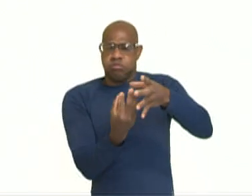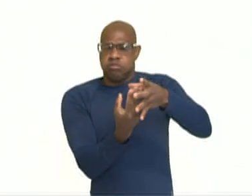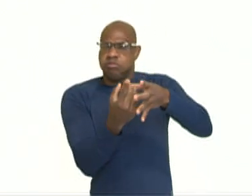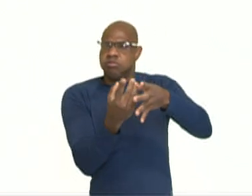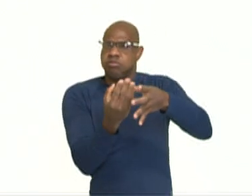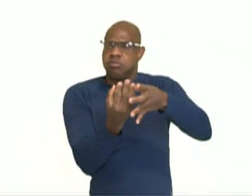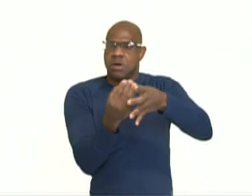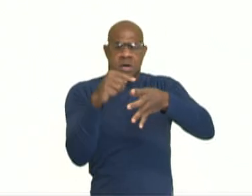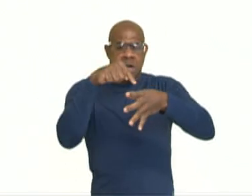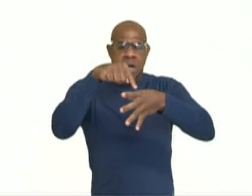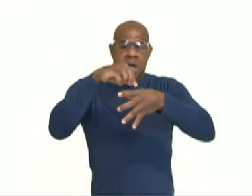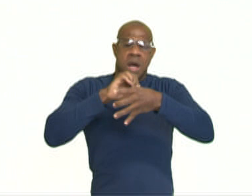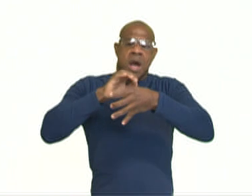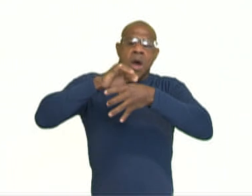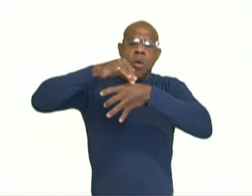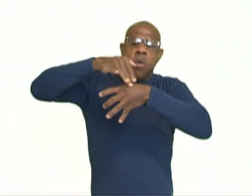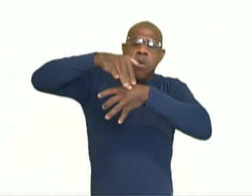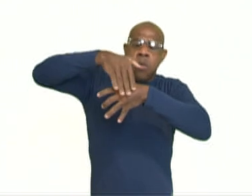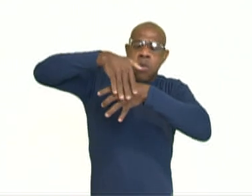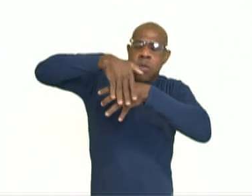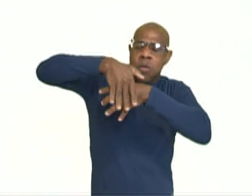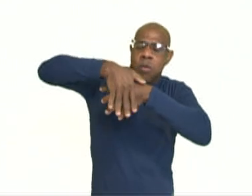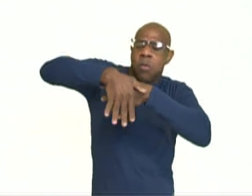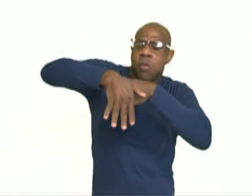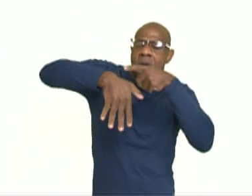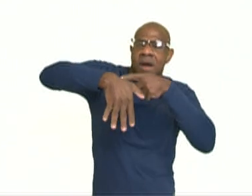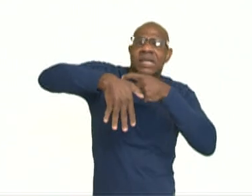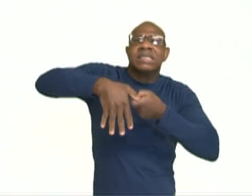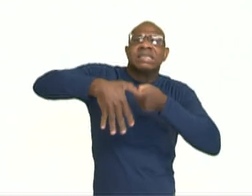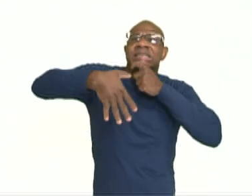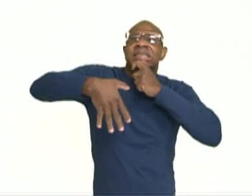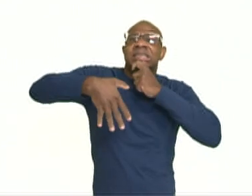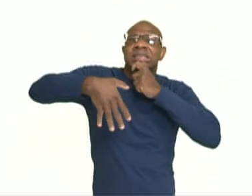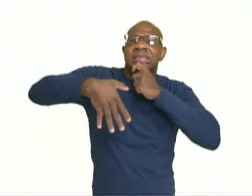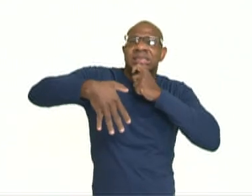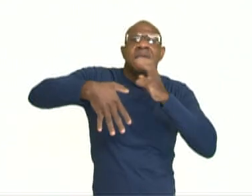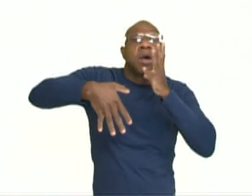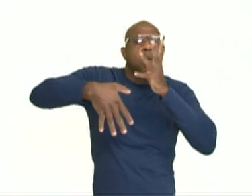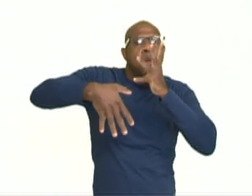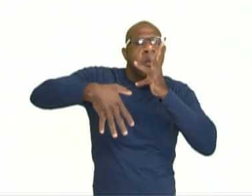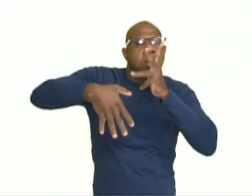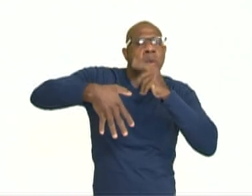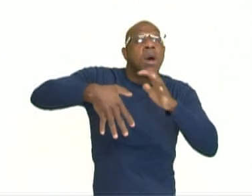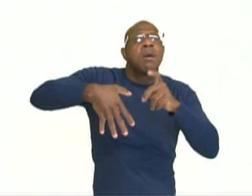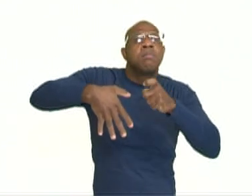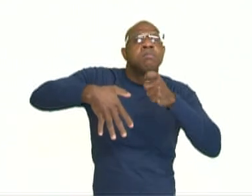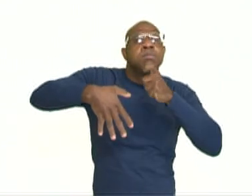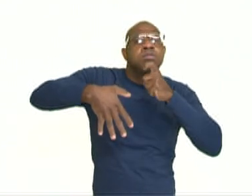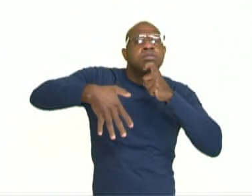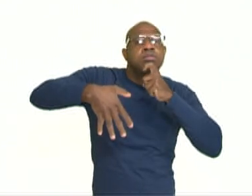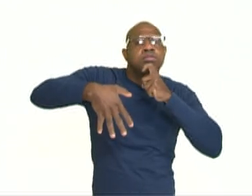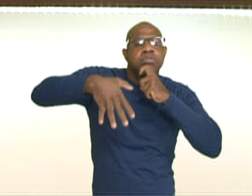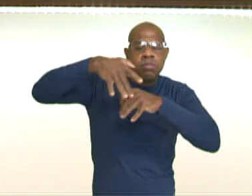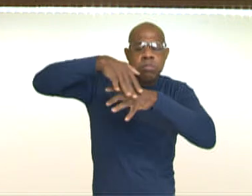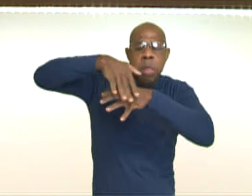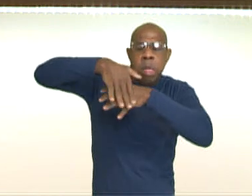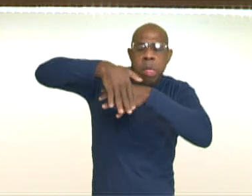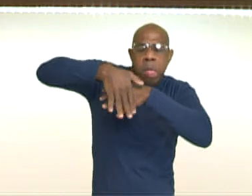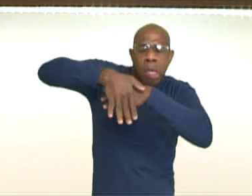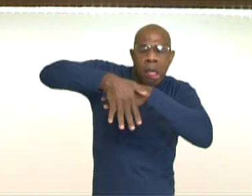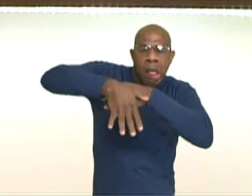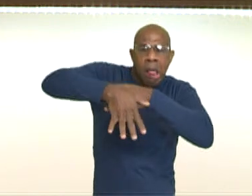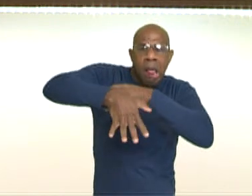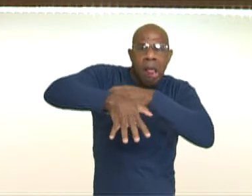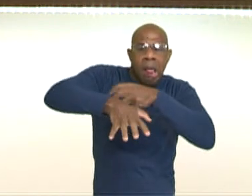vai gradualmente se resfriando e a partir do resfriamento, o resultado que se tem visualmente é uma